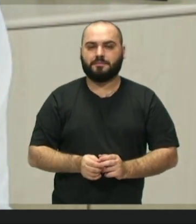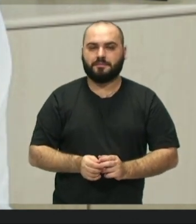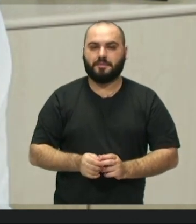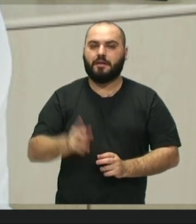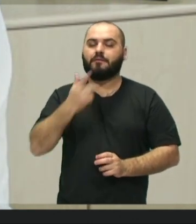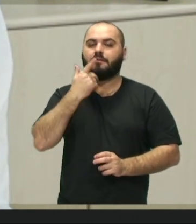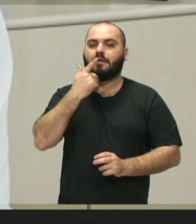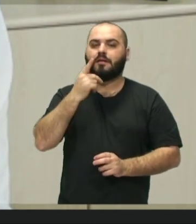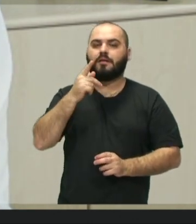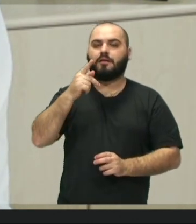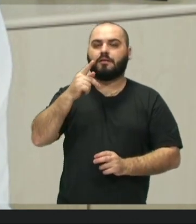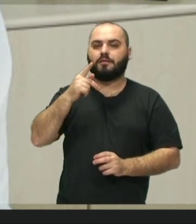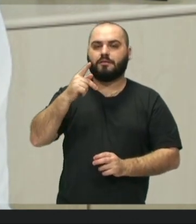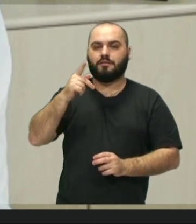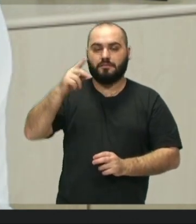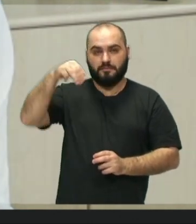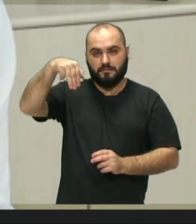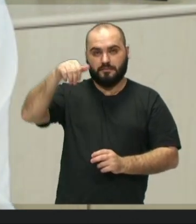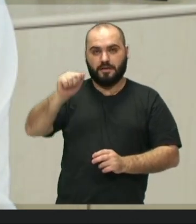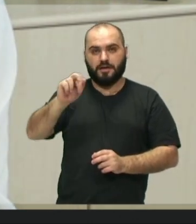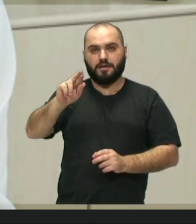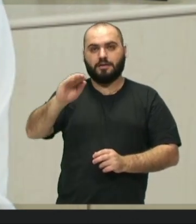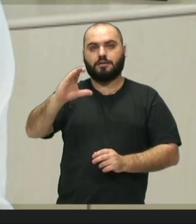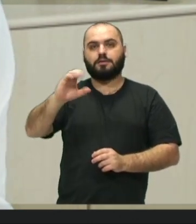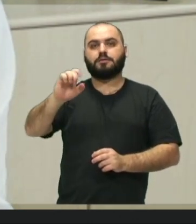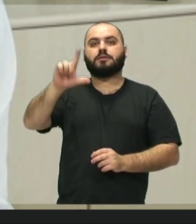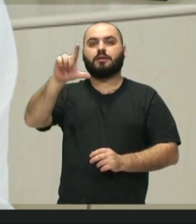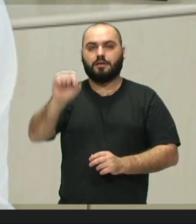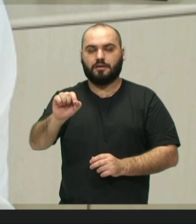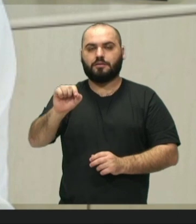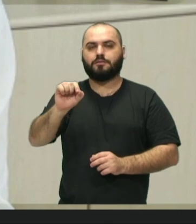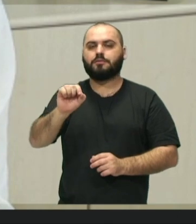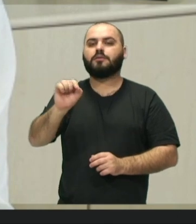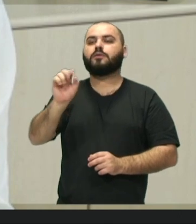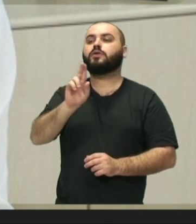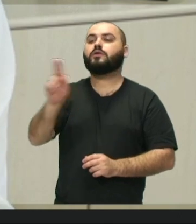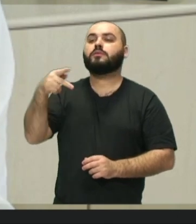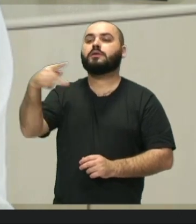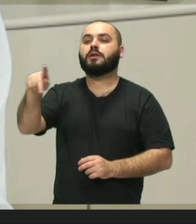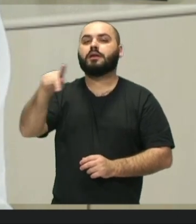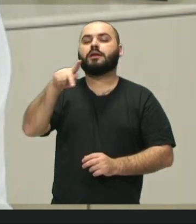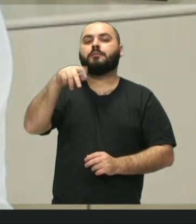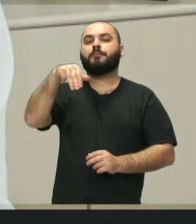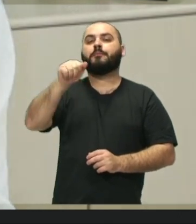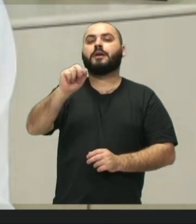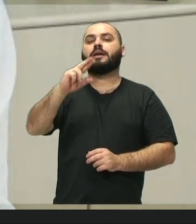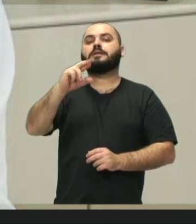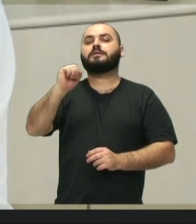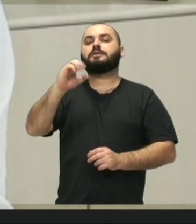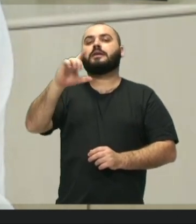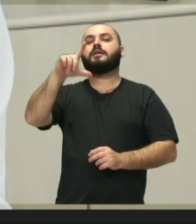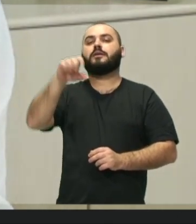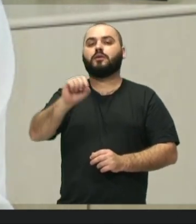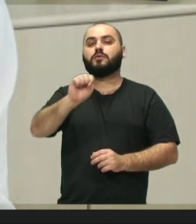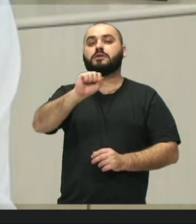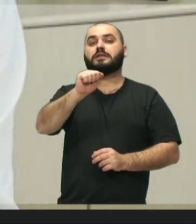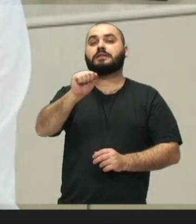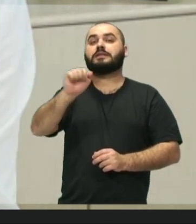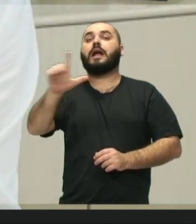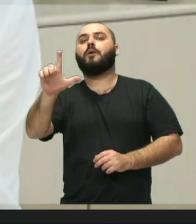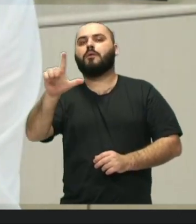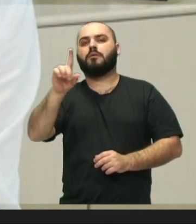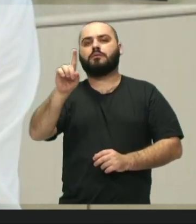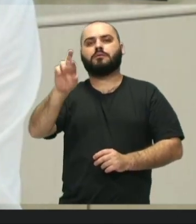nosso saudoso vice-prefeito Marcelo Sodré, ele chegou a ser conhecido como Marcelo Saldré, né, uma brincadeira, mas